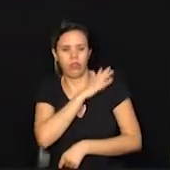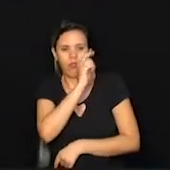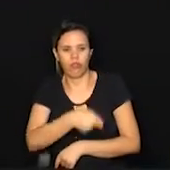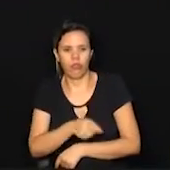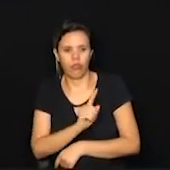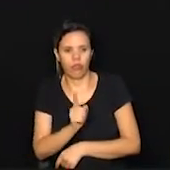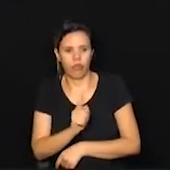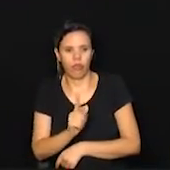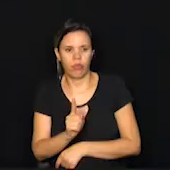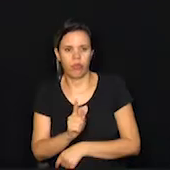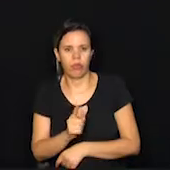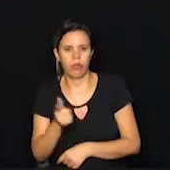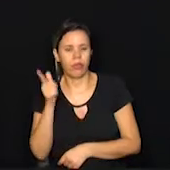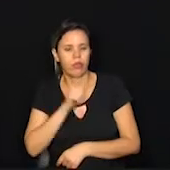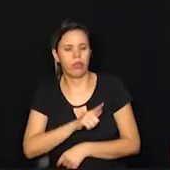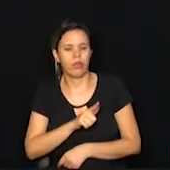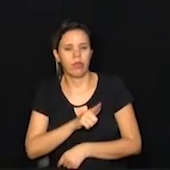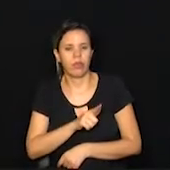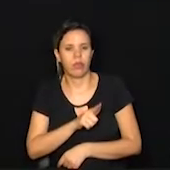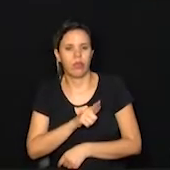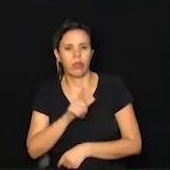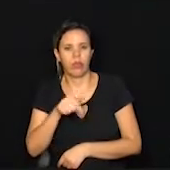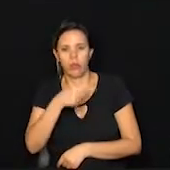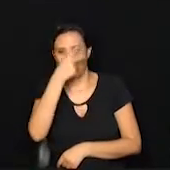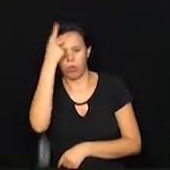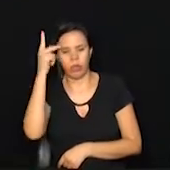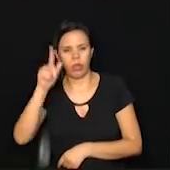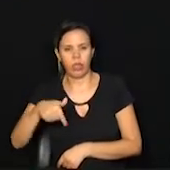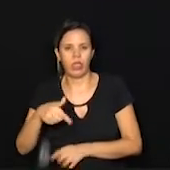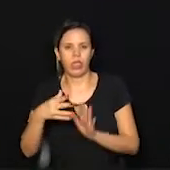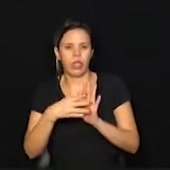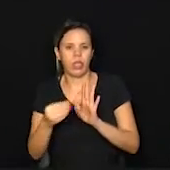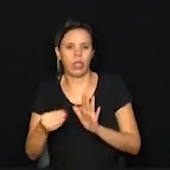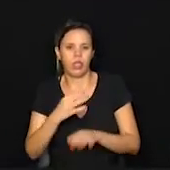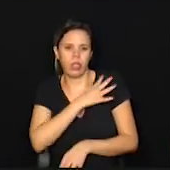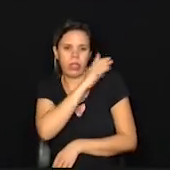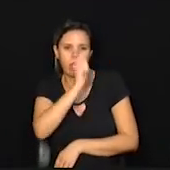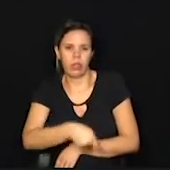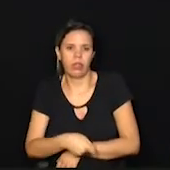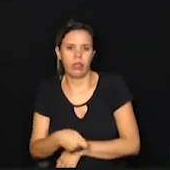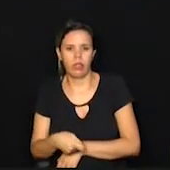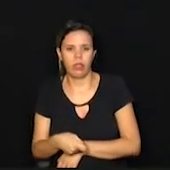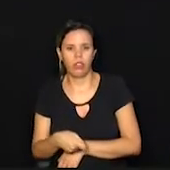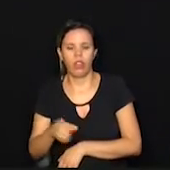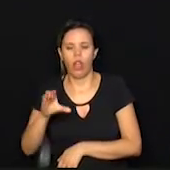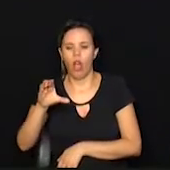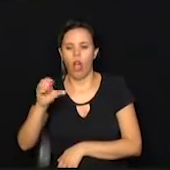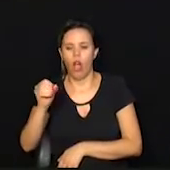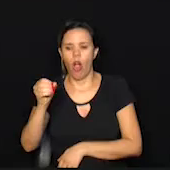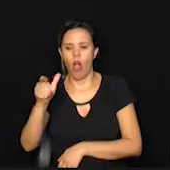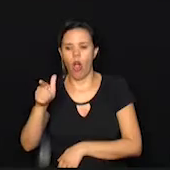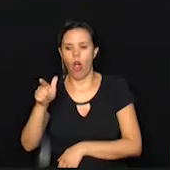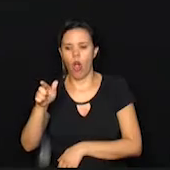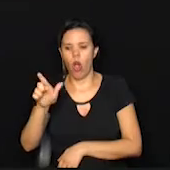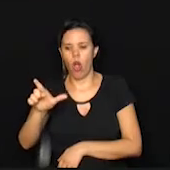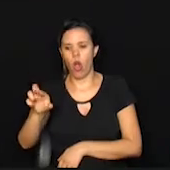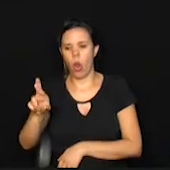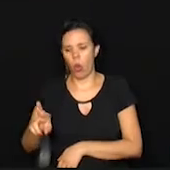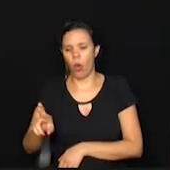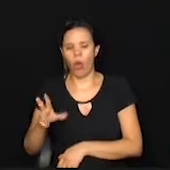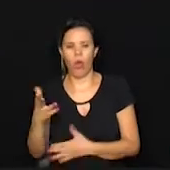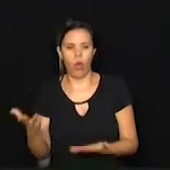também não quem ganha é um filhote da ditadura Como dizia o Leonel Brizola época o Fernando Collor de Mello da